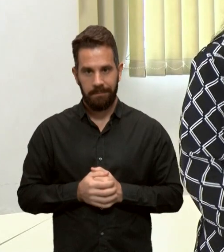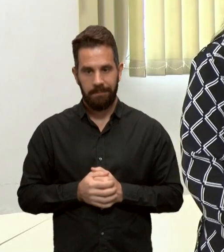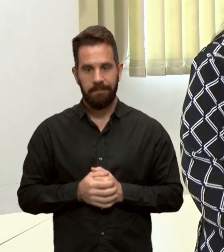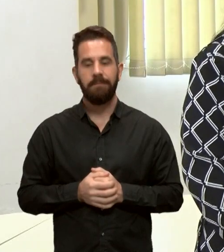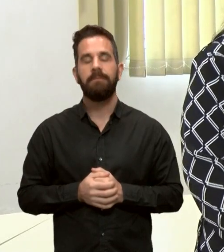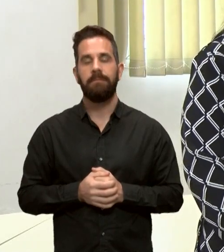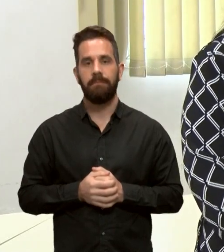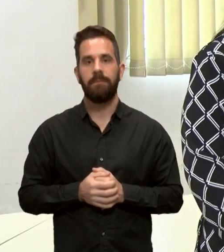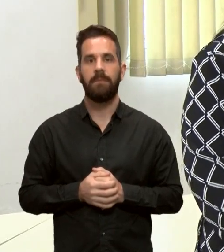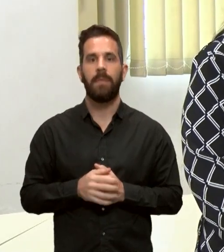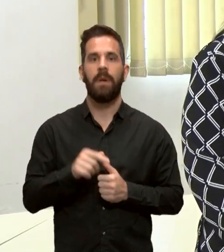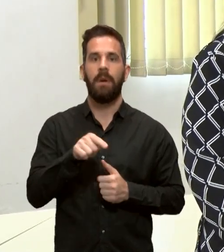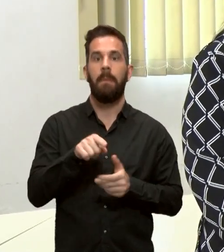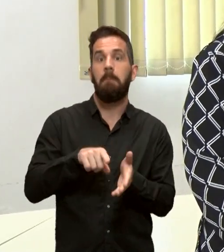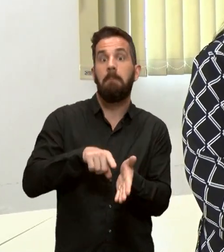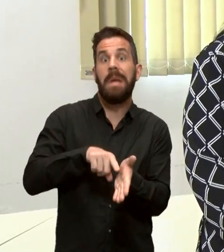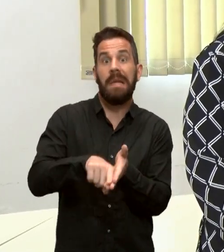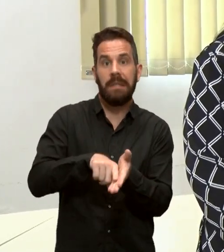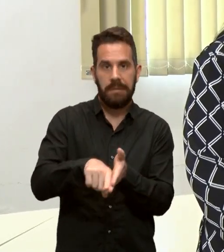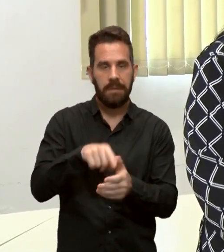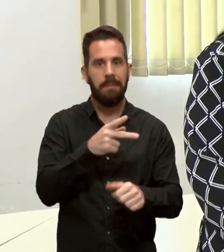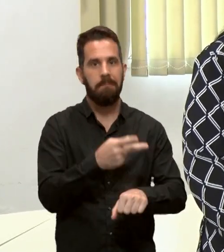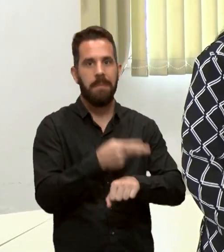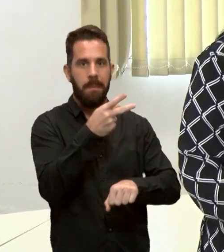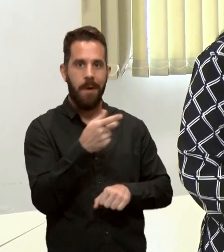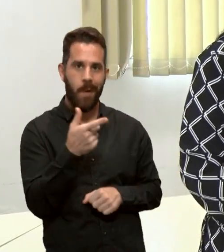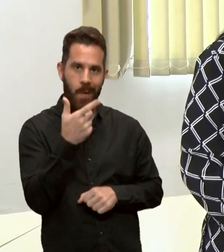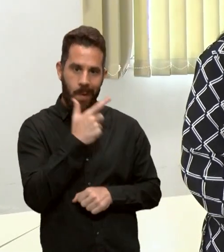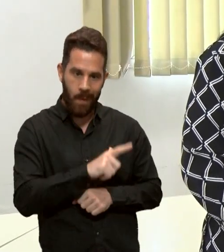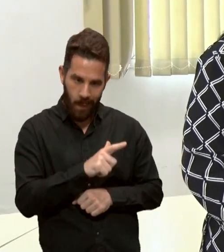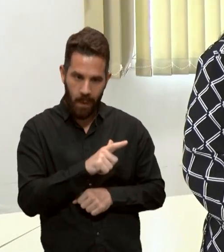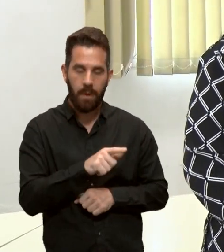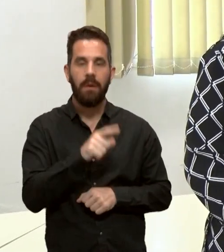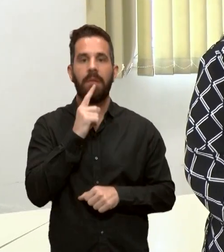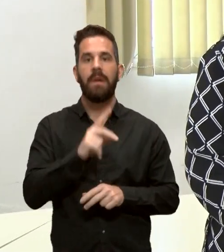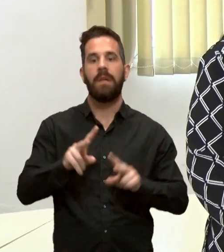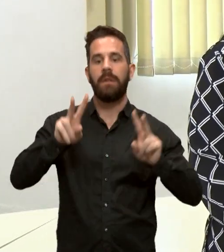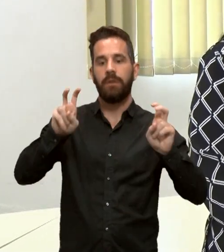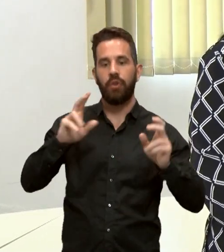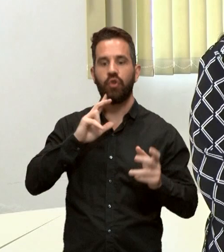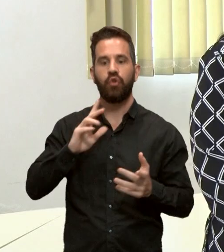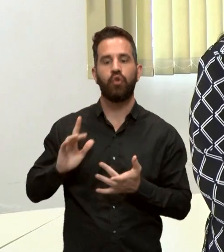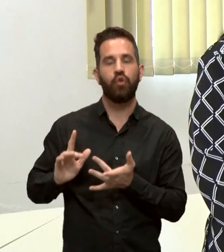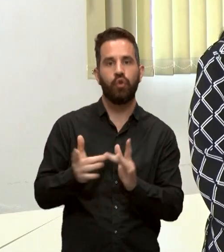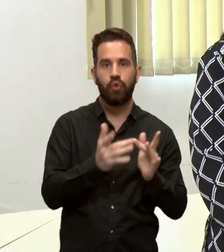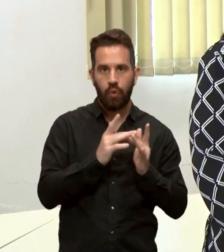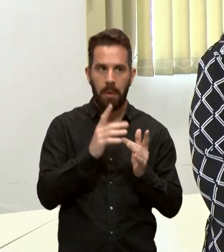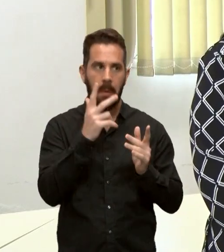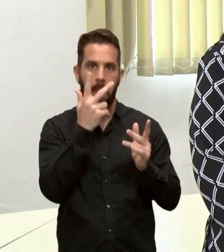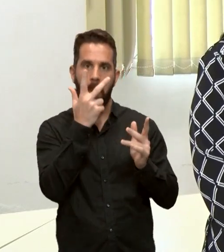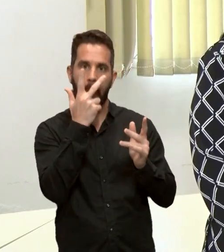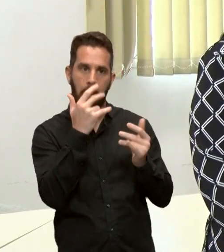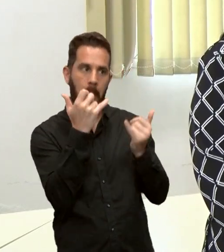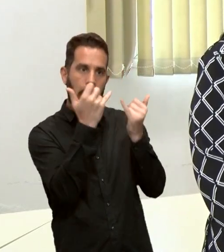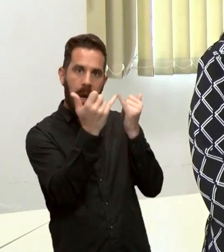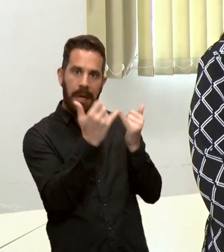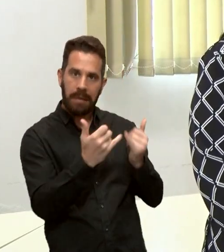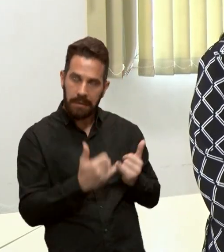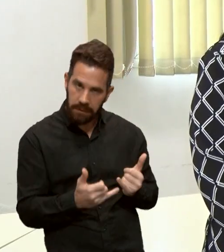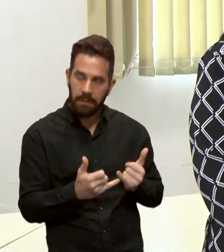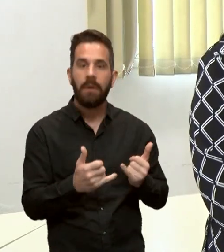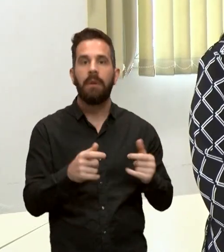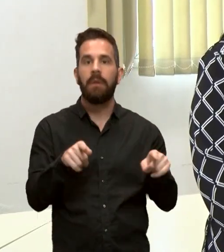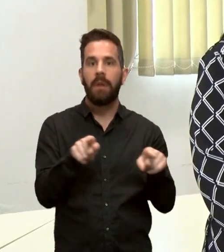O trabalho premiado, de título Junções por Similaridade usando processamento distribuído e